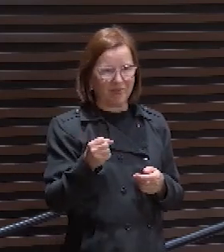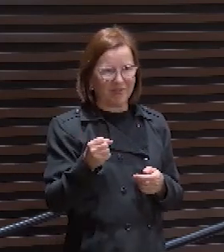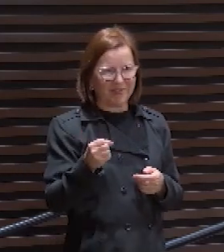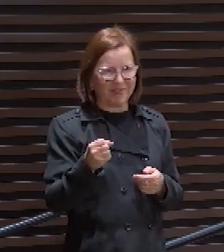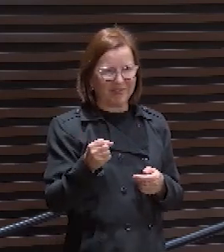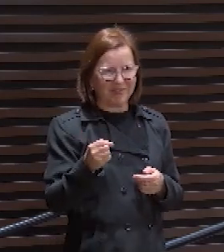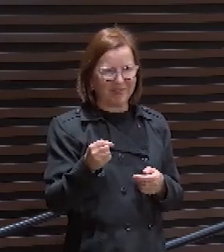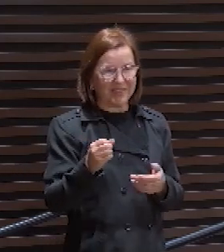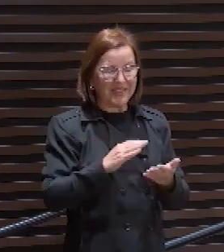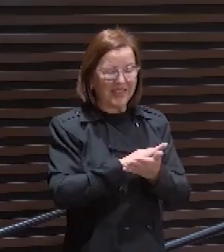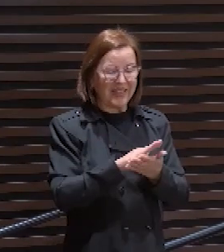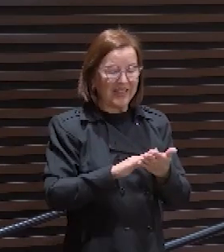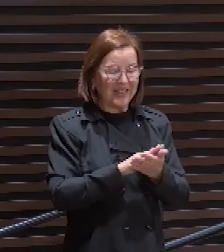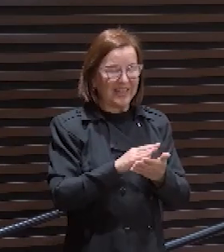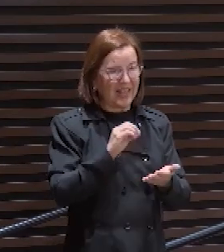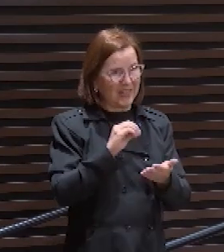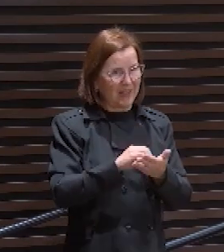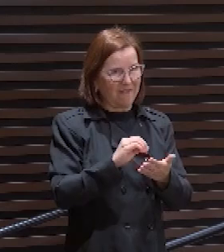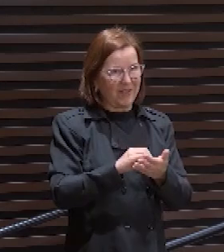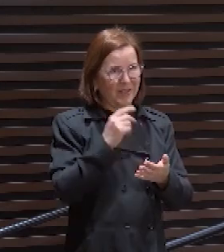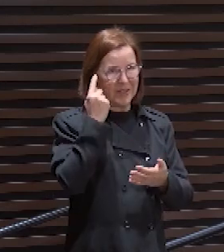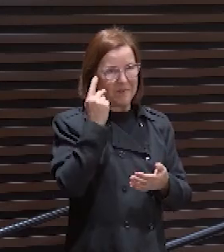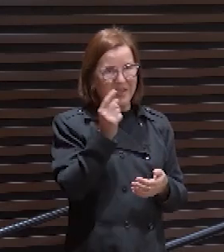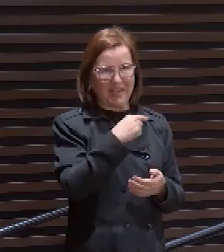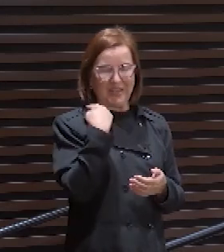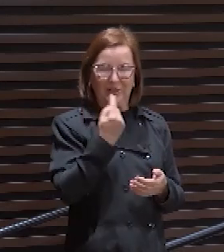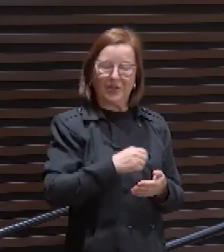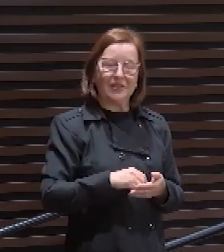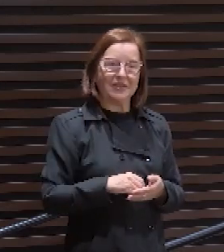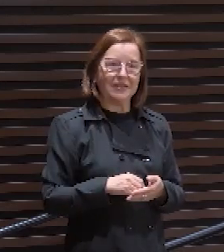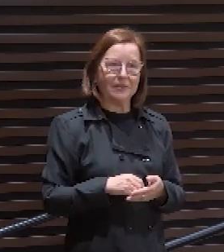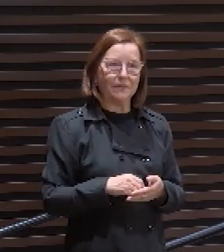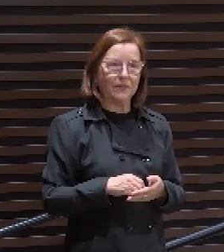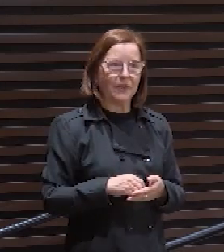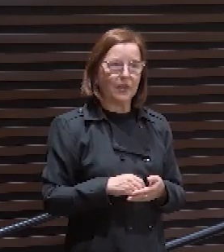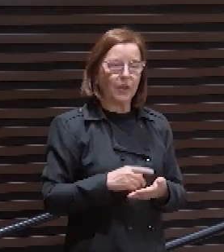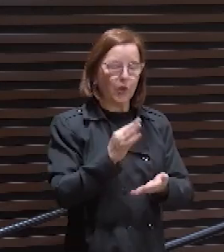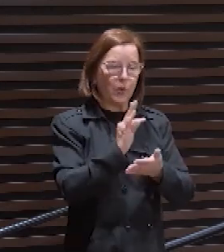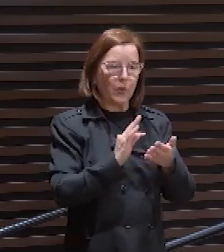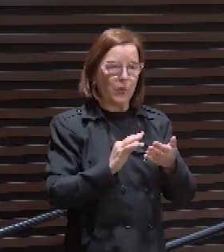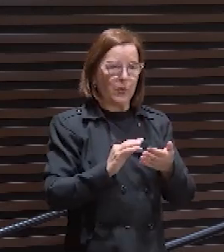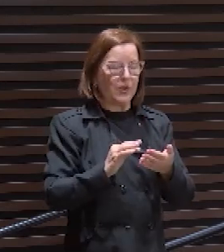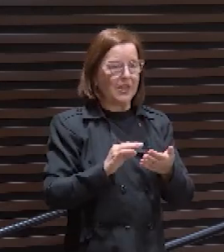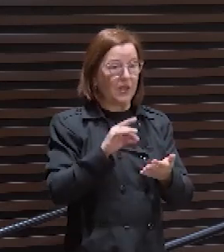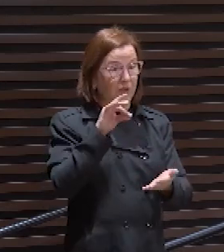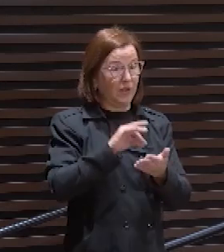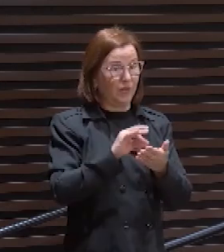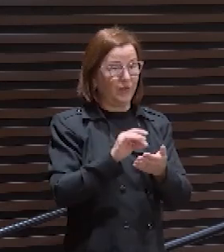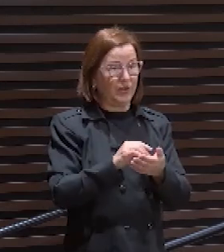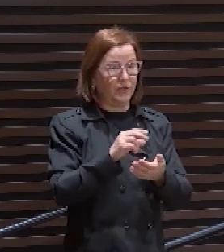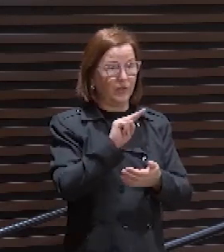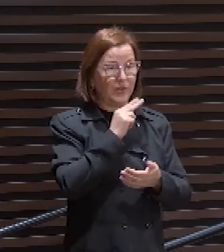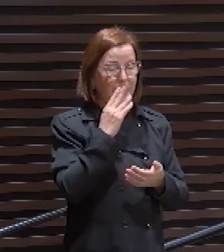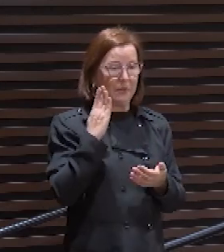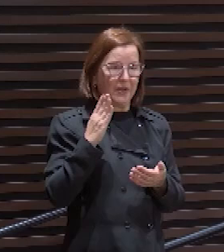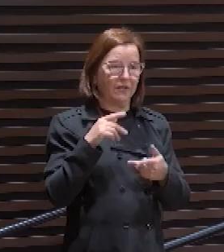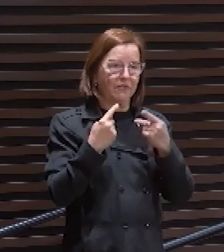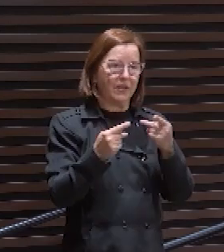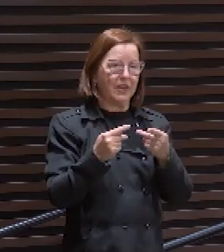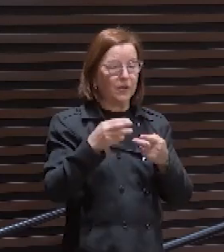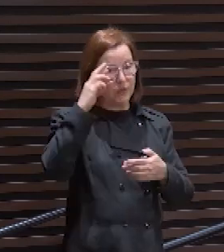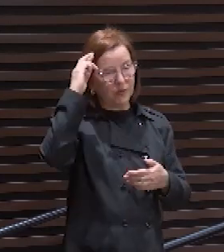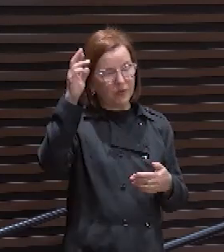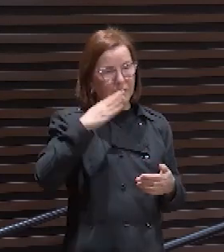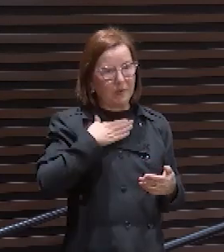irei ter falta. Se olharmos para o texto no original, em hebraico, o texto fala que o Senhor é meu pastor e de